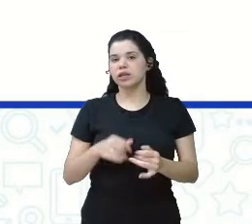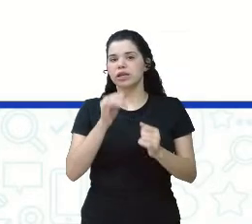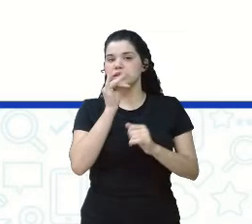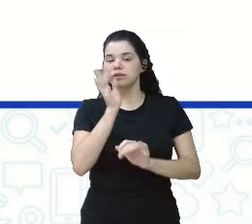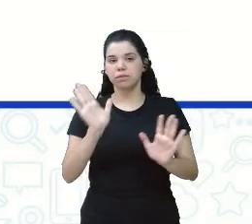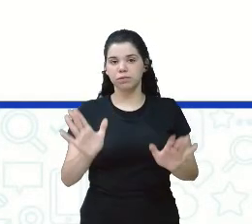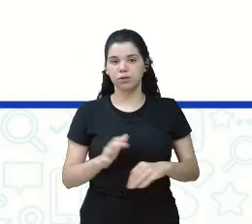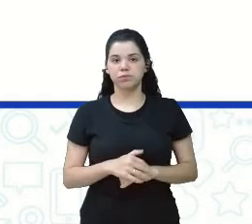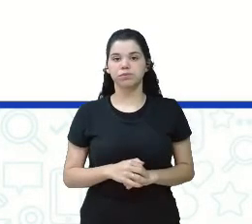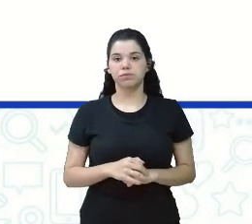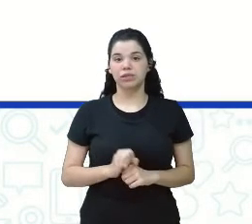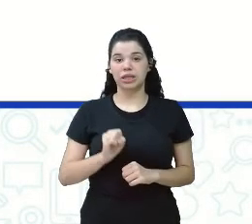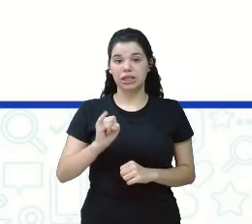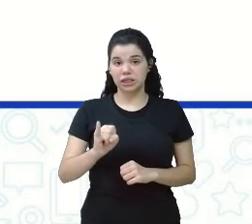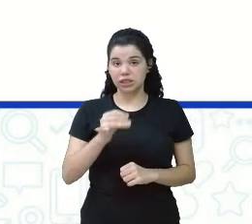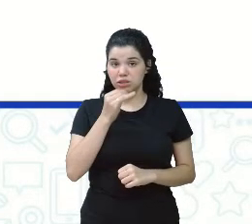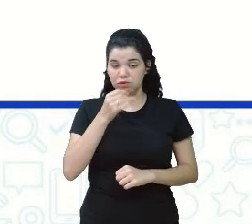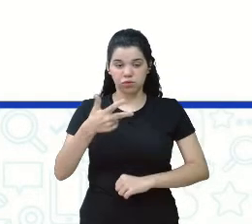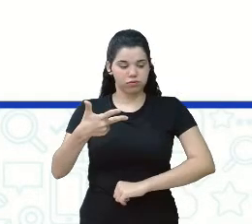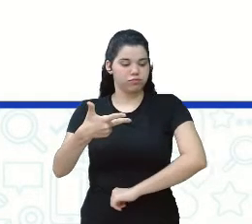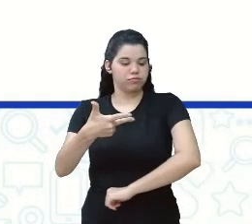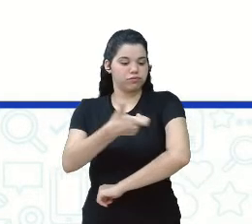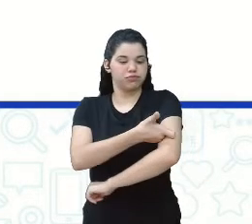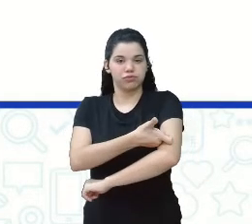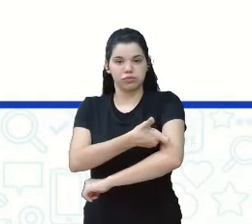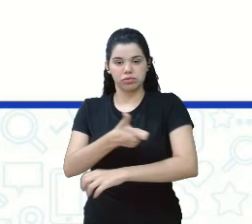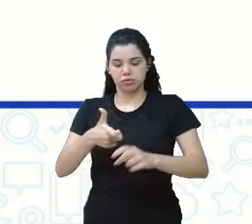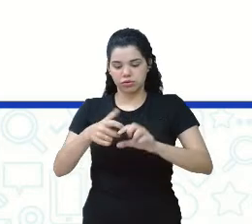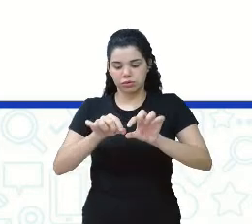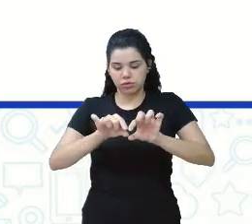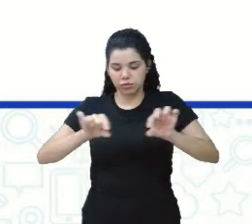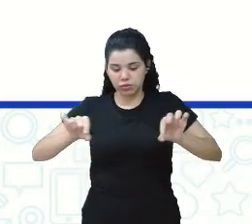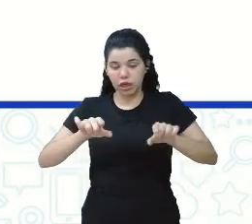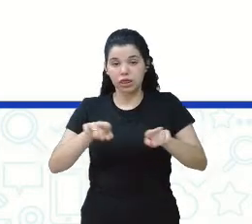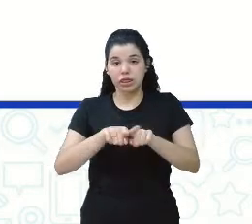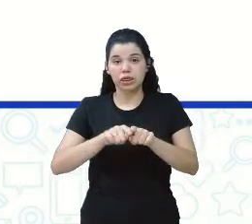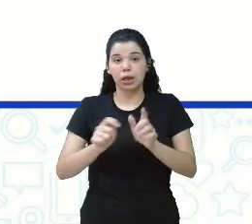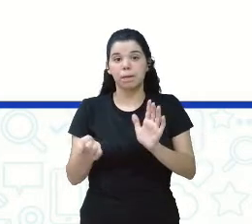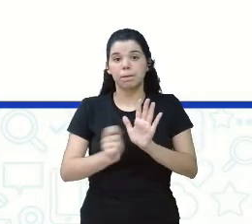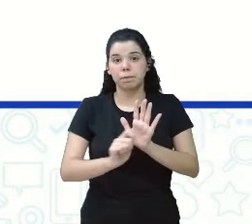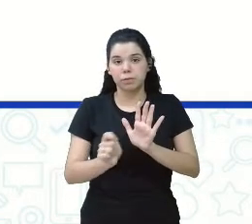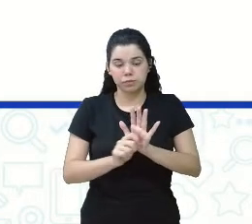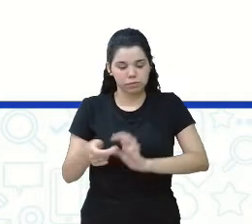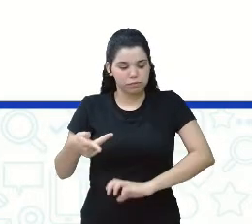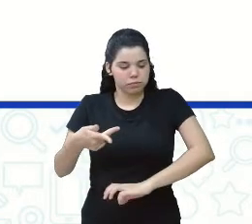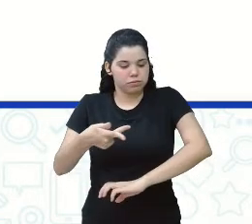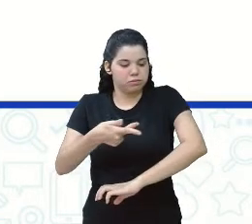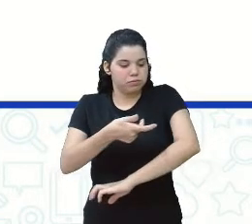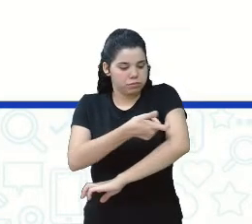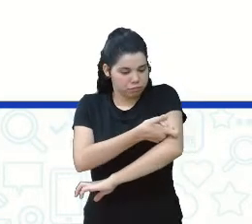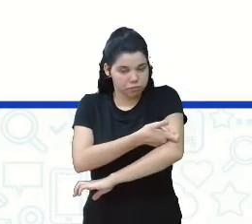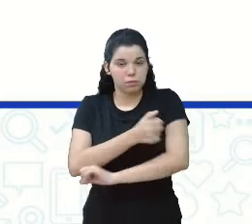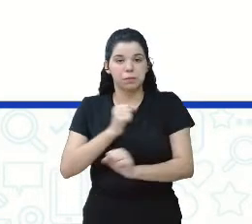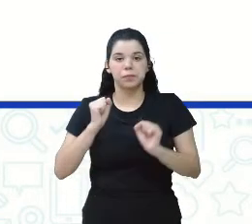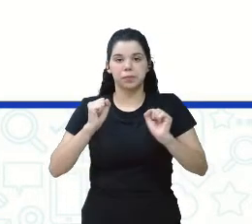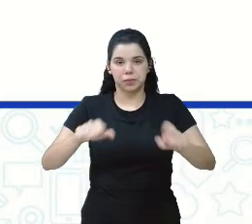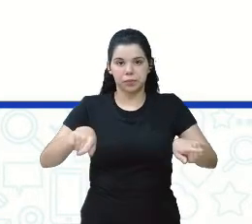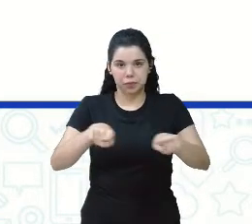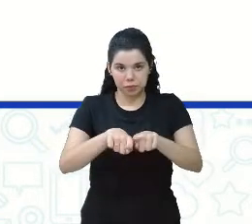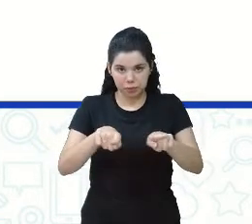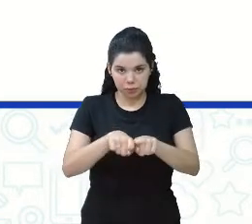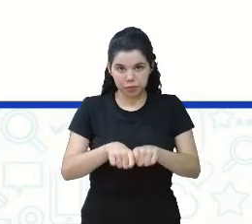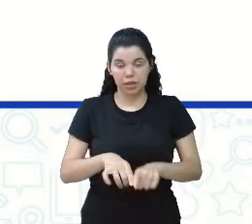exemplo, no compartilhamento de seringas, ao fazer uso de drogas injetáveis também existe a contaminação,